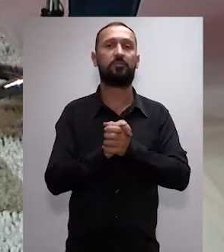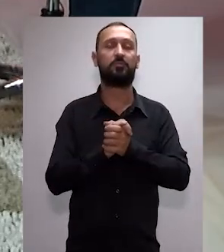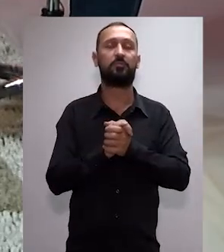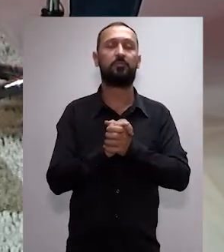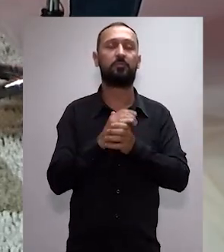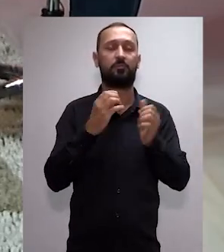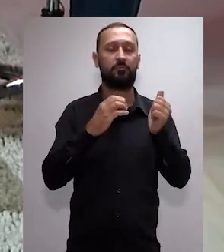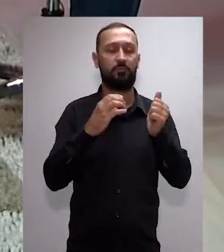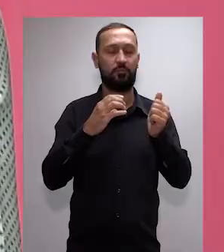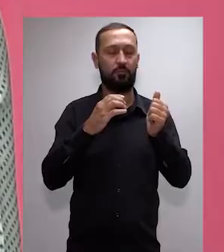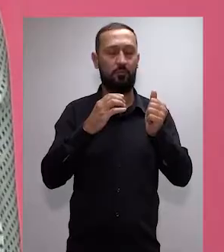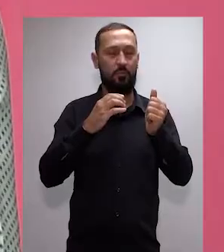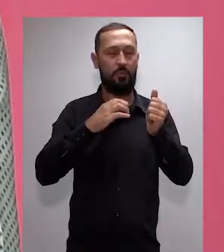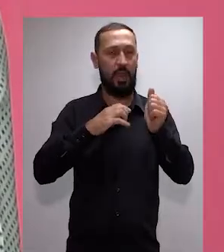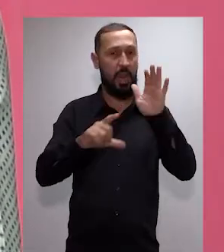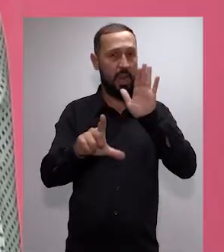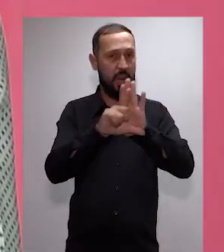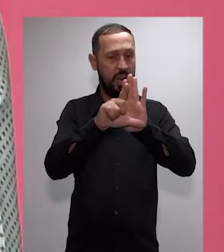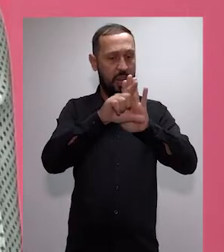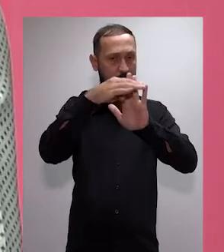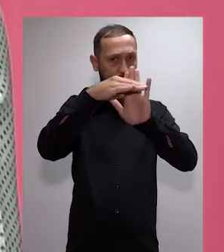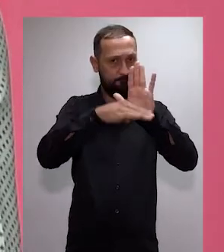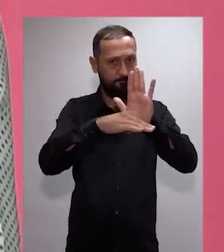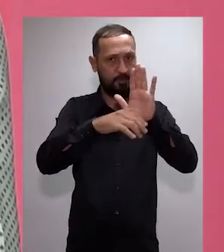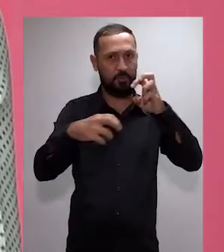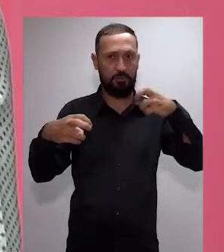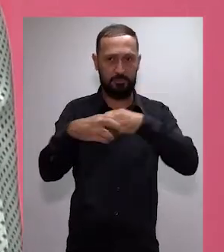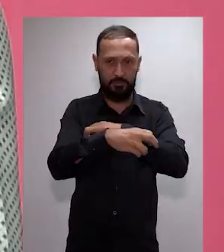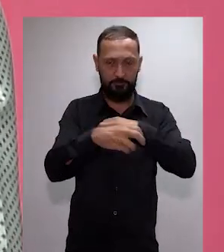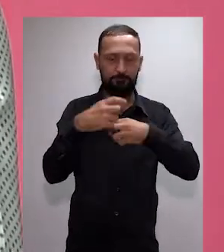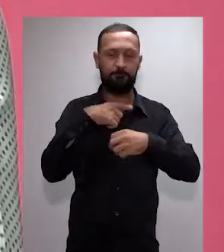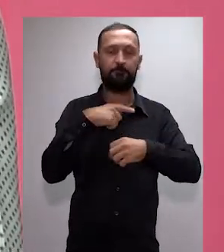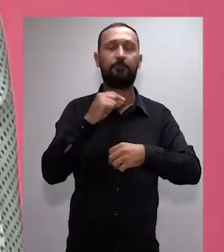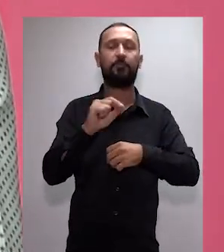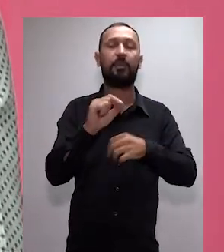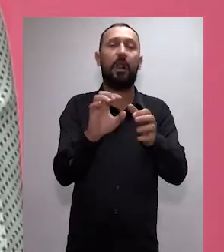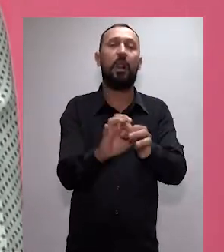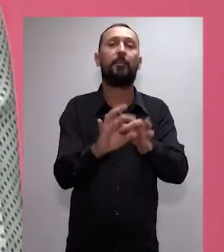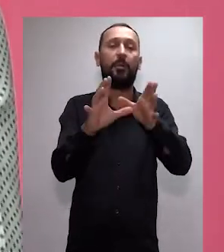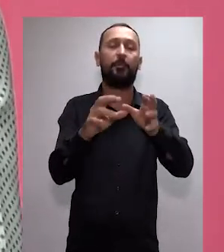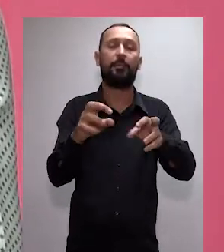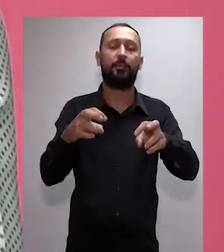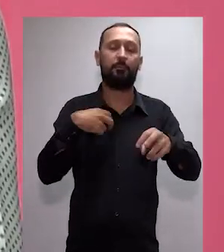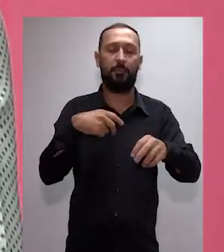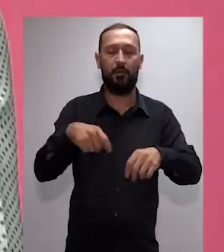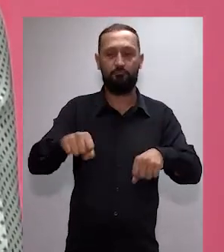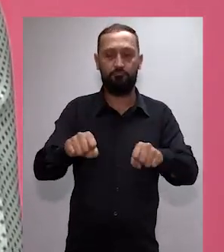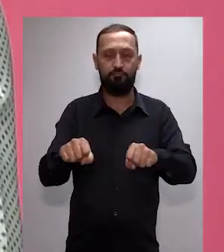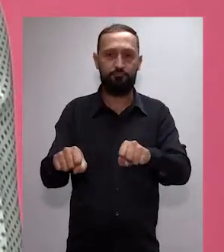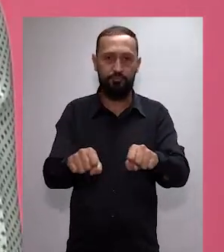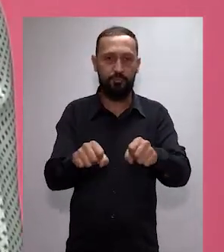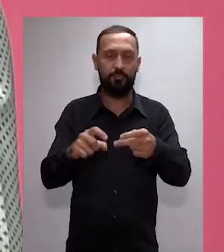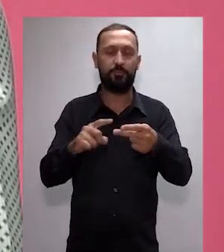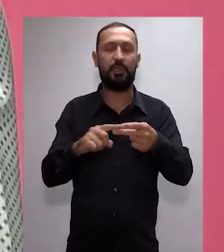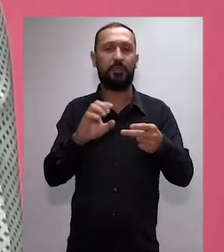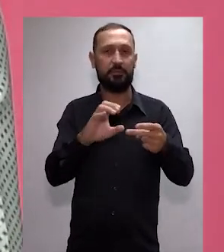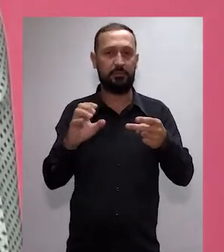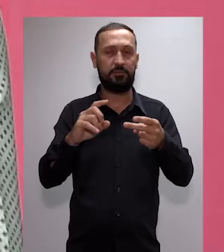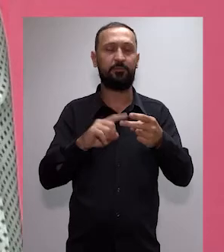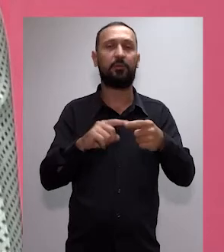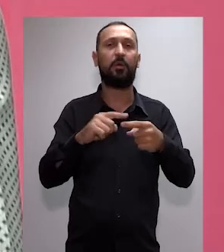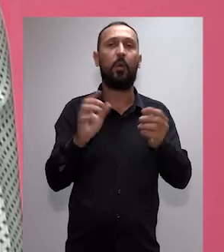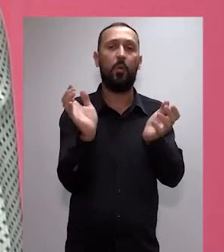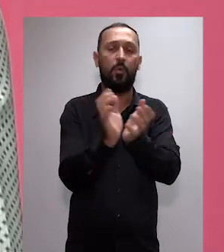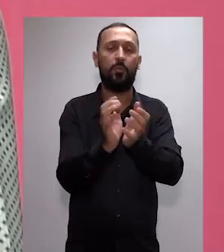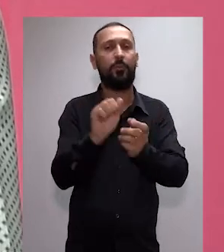bem, Areta. O Código de Trânsito ele traz para nós, além da ACC, que é a autorização para conduzir ciclomotor, as categorias